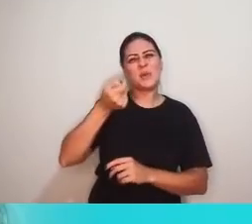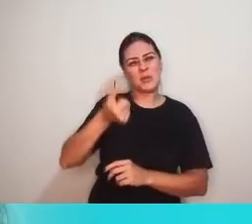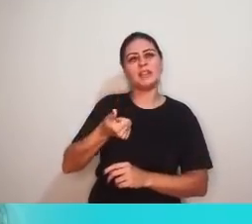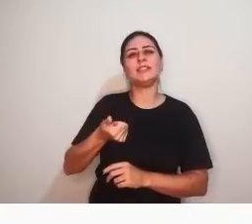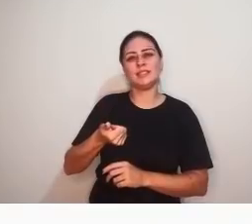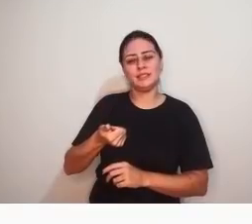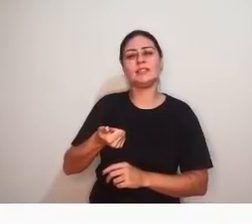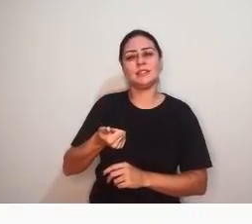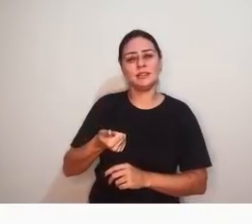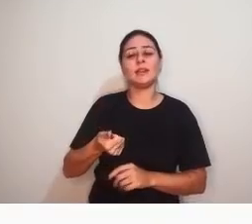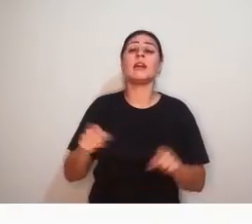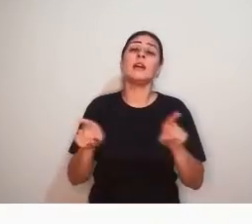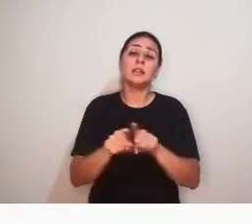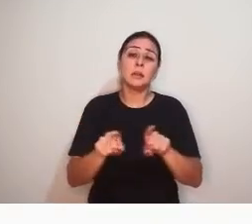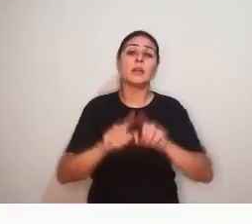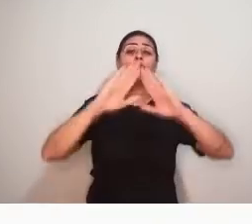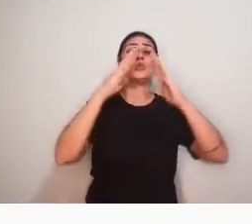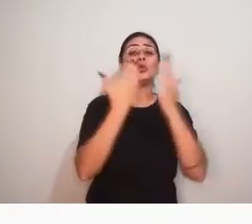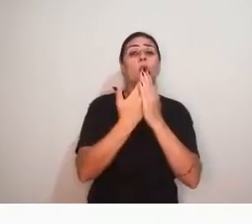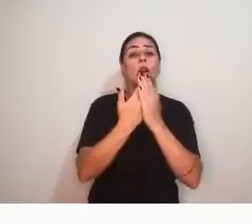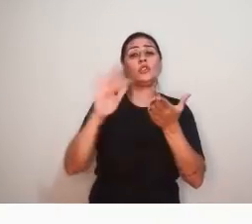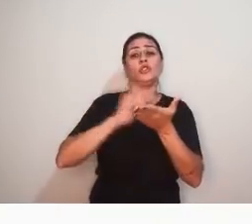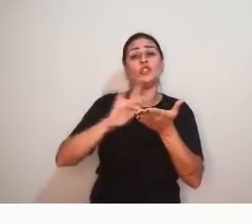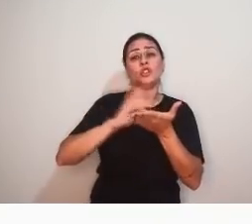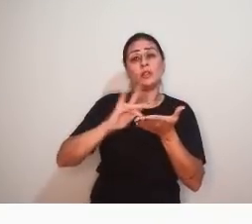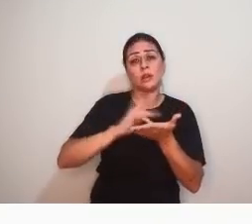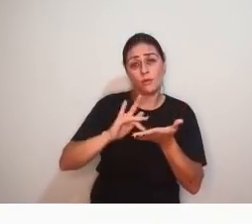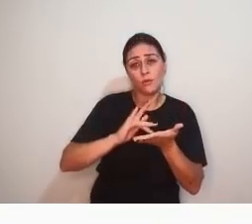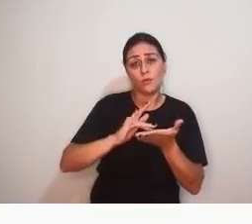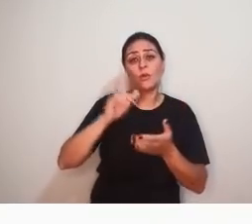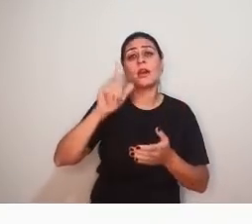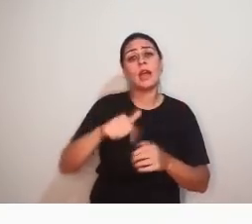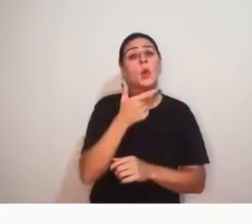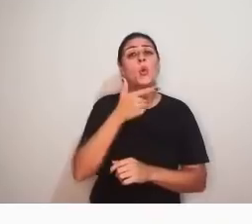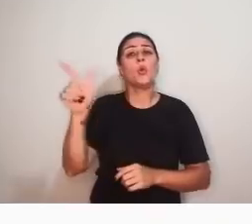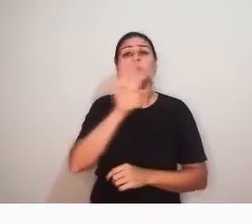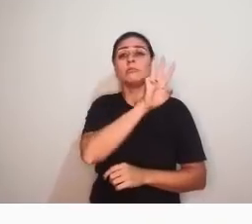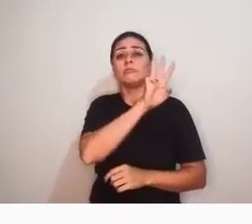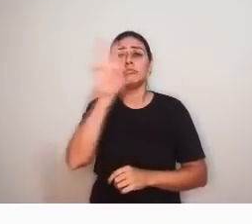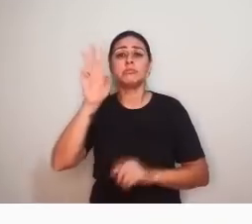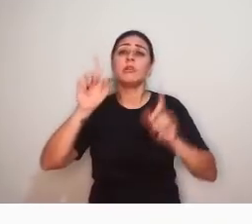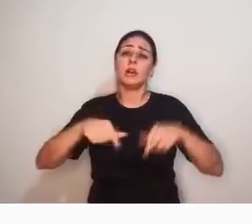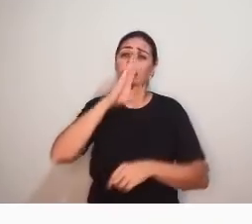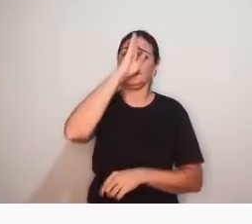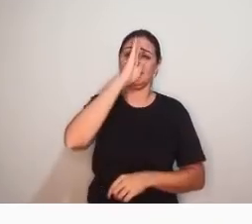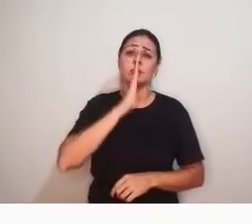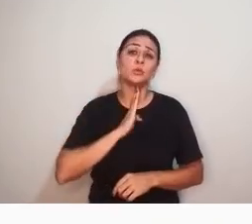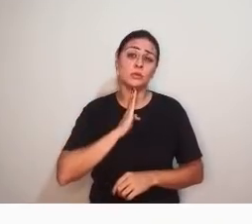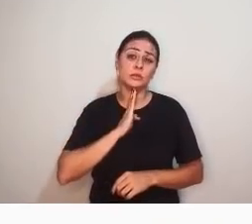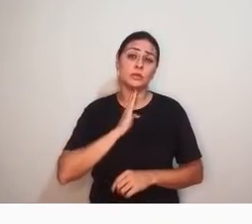língua. Você tem o Escola Digital, que é daqui do Brasil, que é um outro portal, que também tem